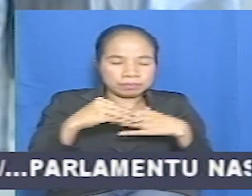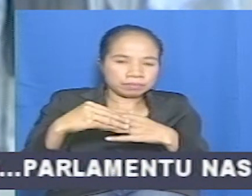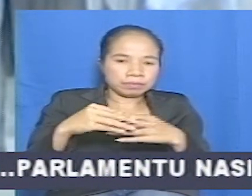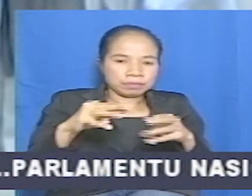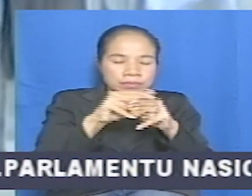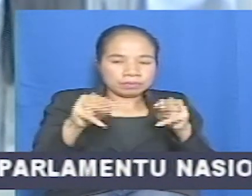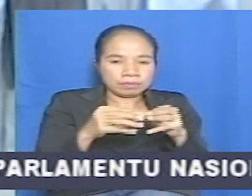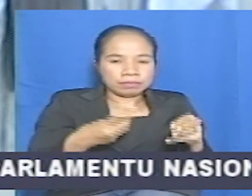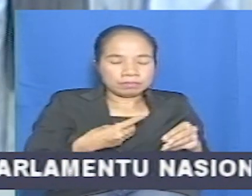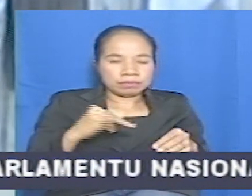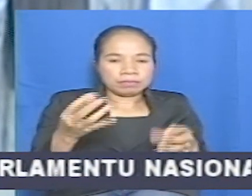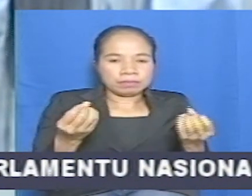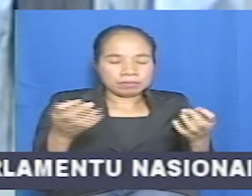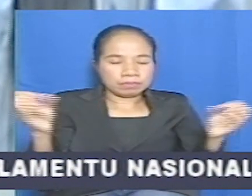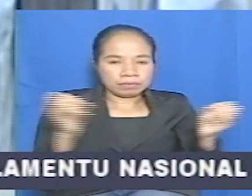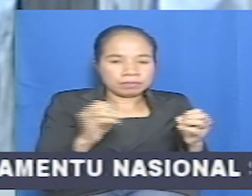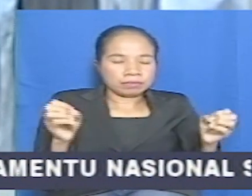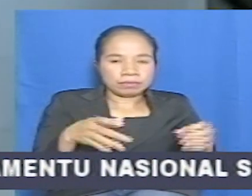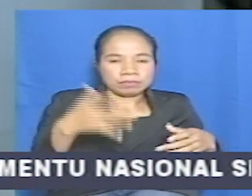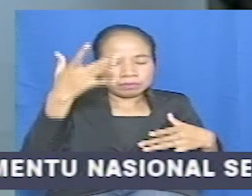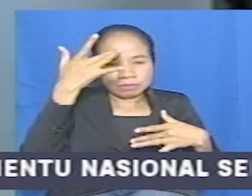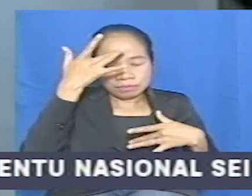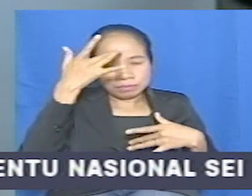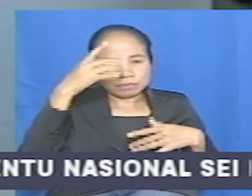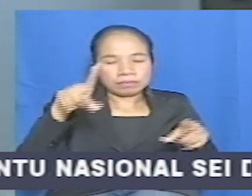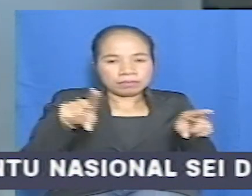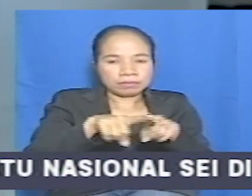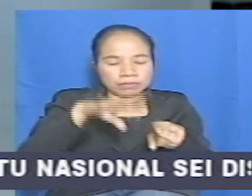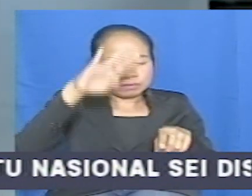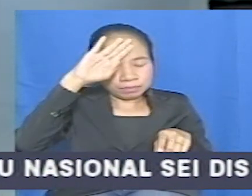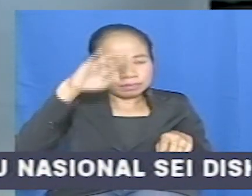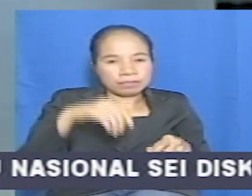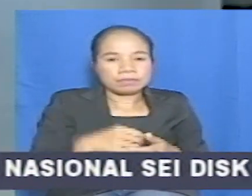no Barak Liu Makala e a sintomas. Equipa cobertura RTT Ali.